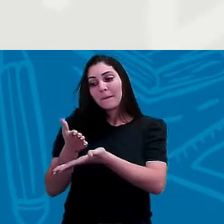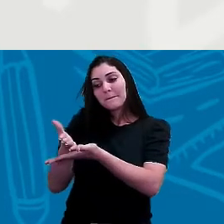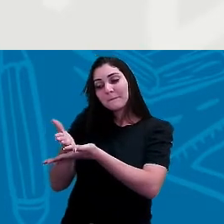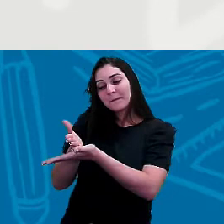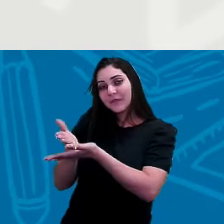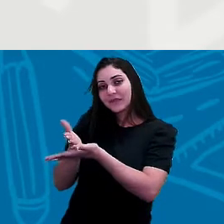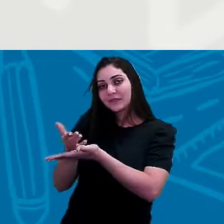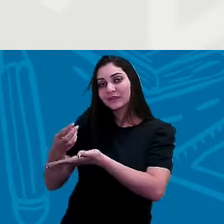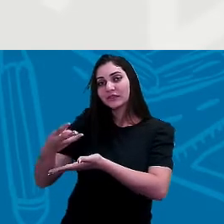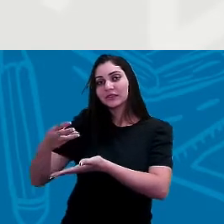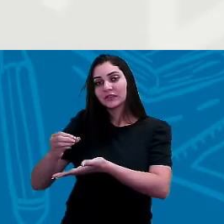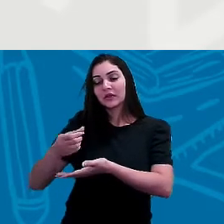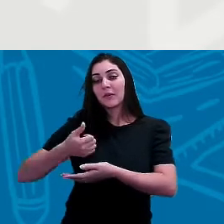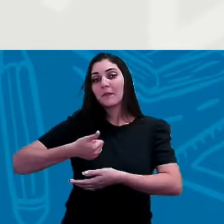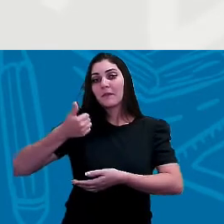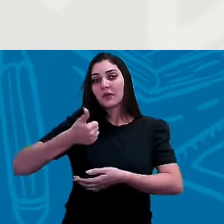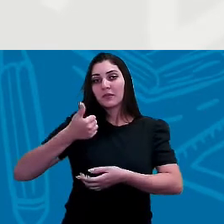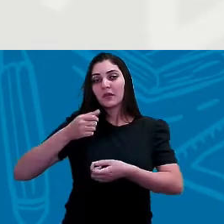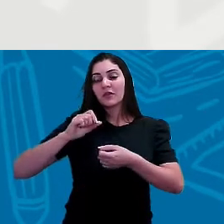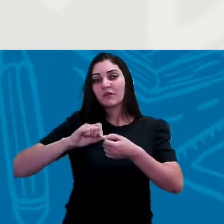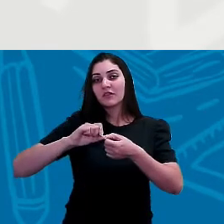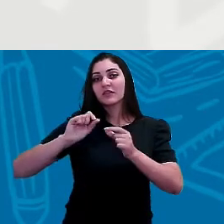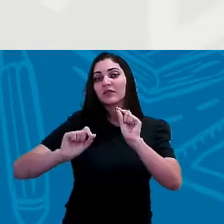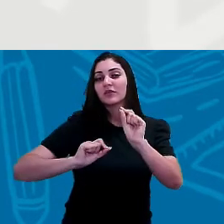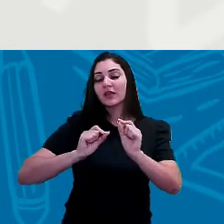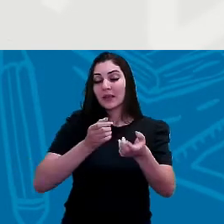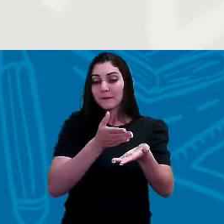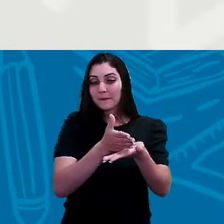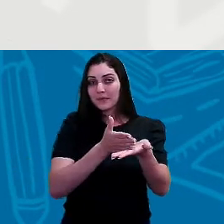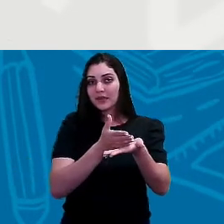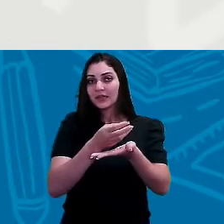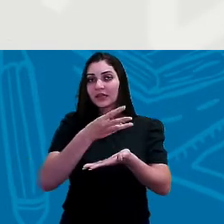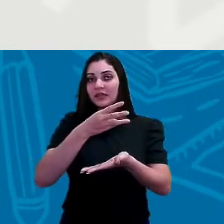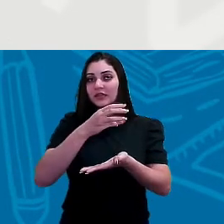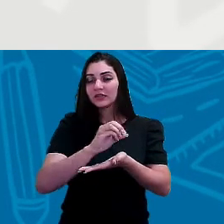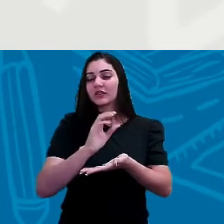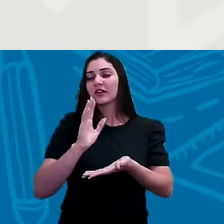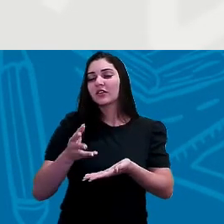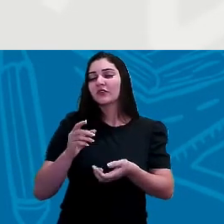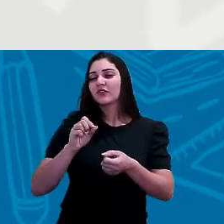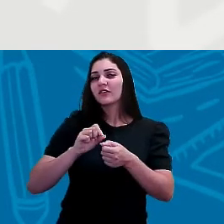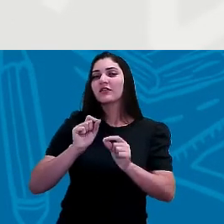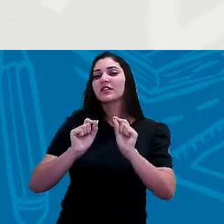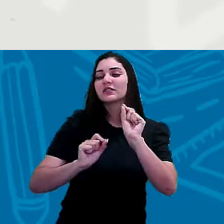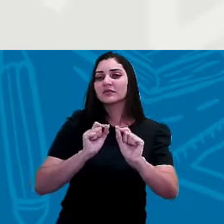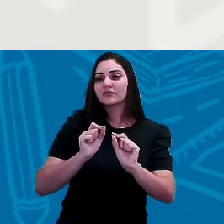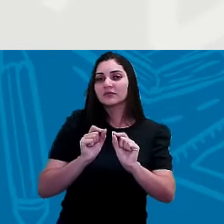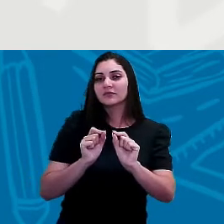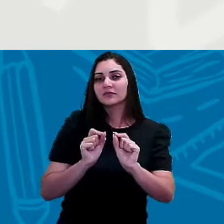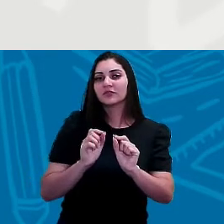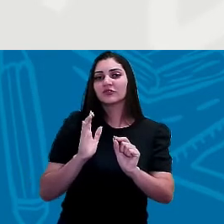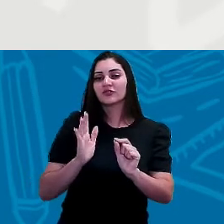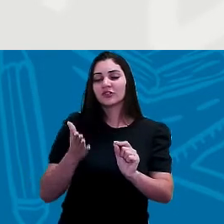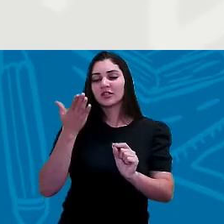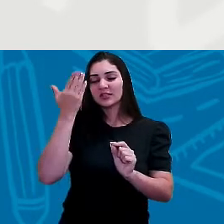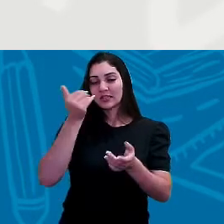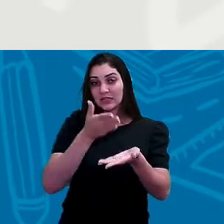preciso fazer a metade de 30, que a gente já fez lá em cima, né? Que eu já sei que a